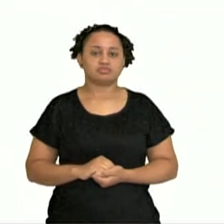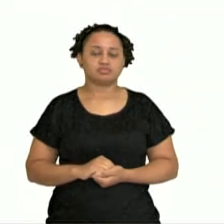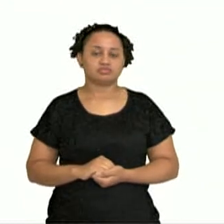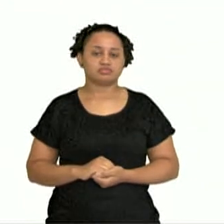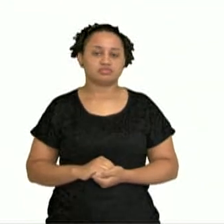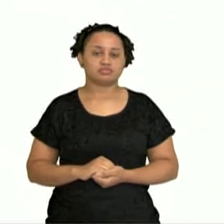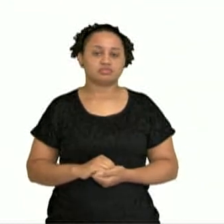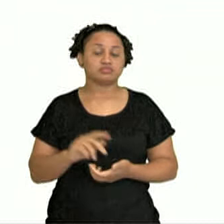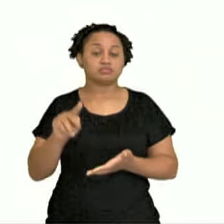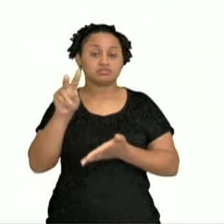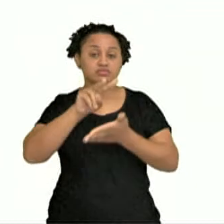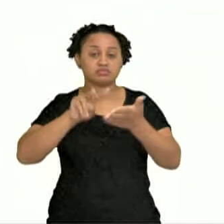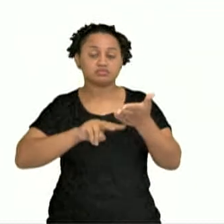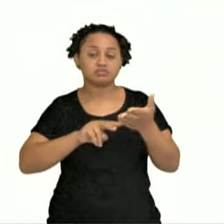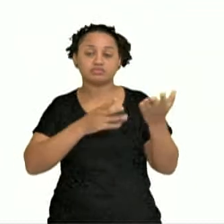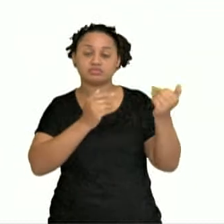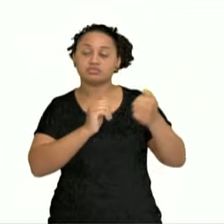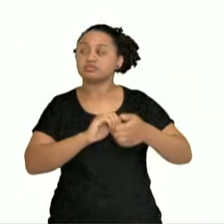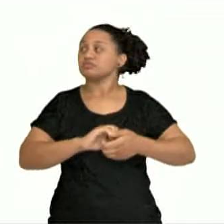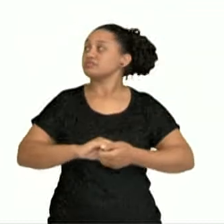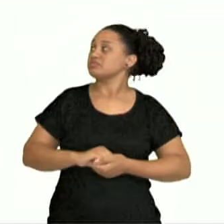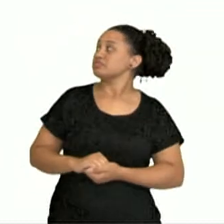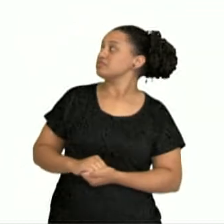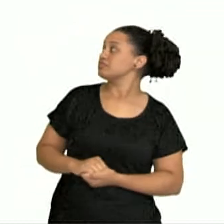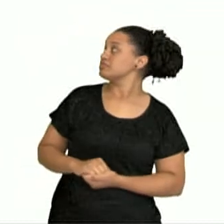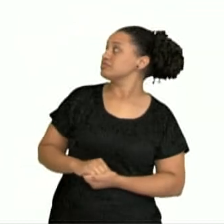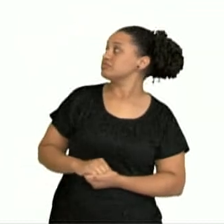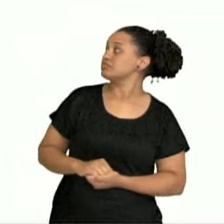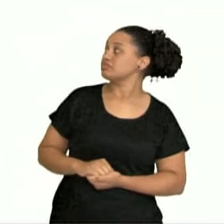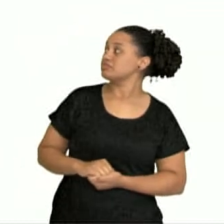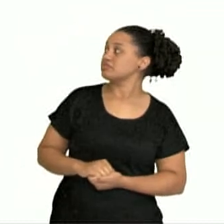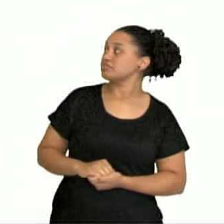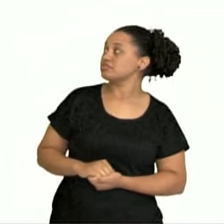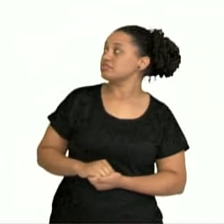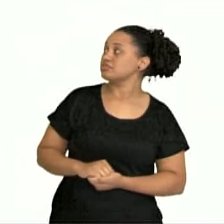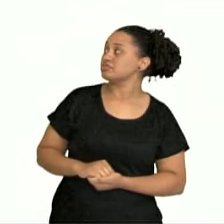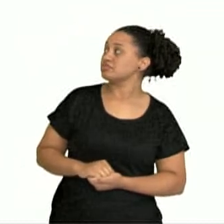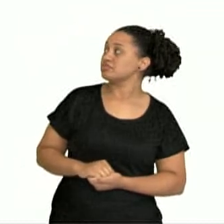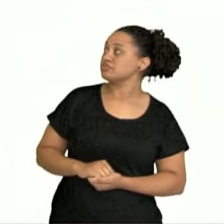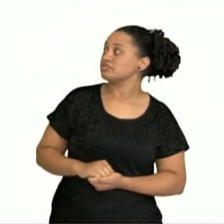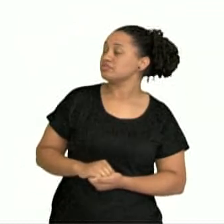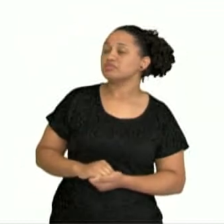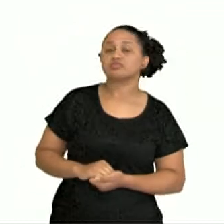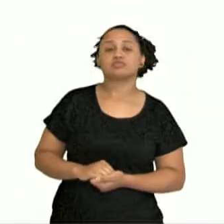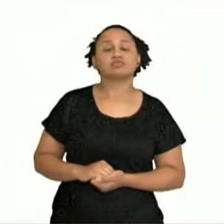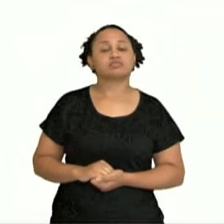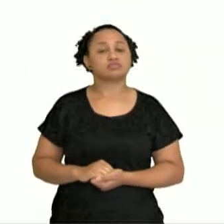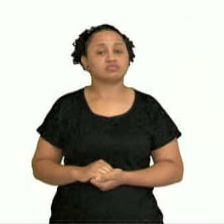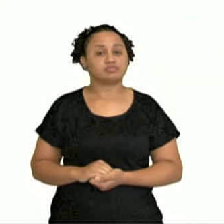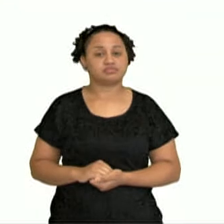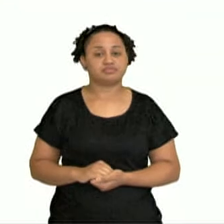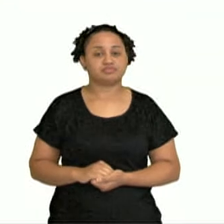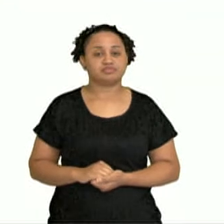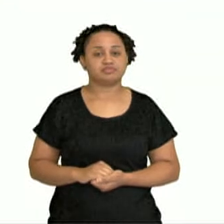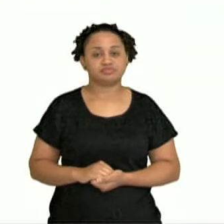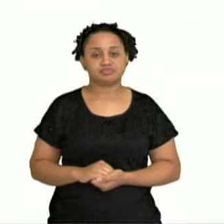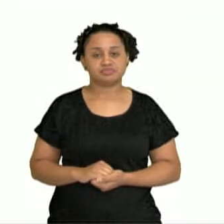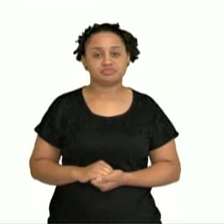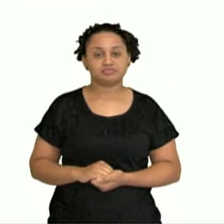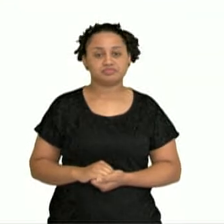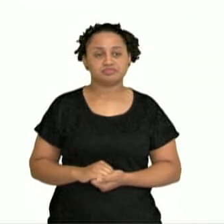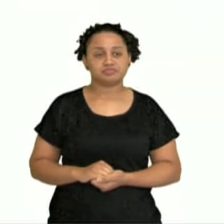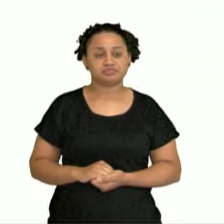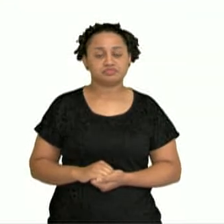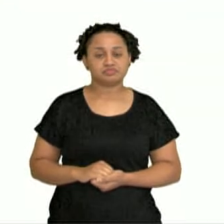arte? Qual es la llave de la felicidad? Qual é a chave da felicidade? Existe vida em outro planeta?